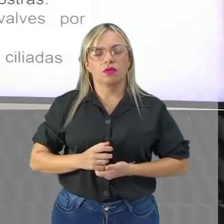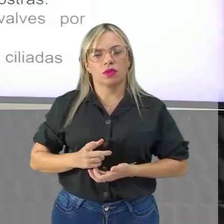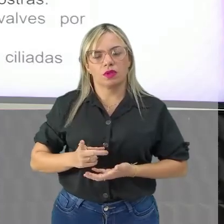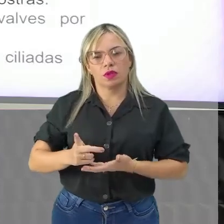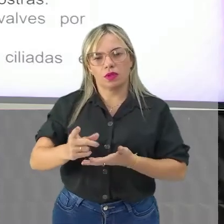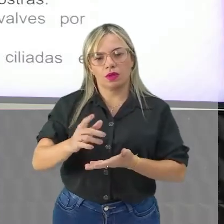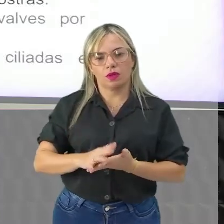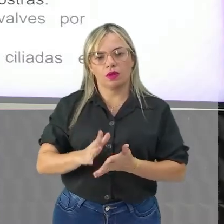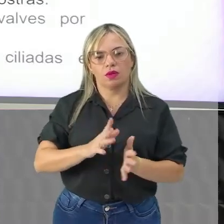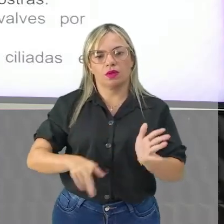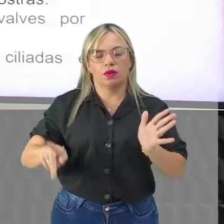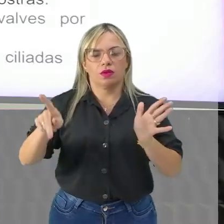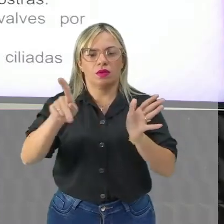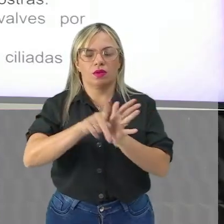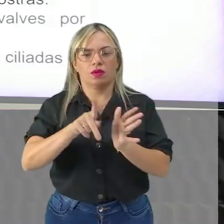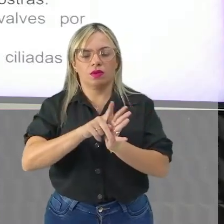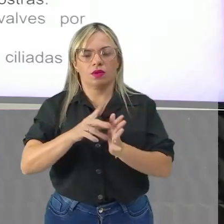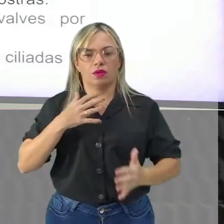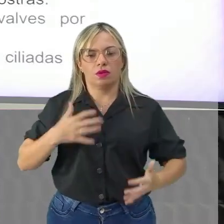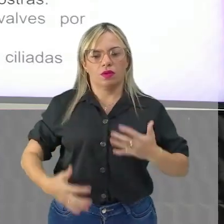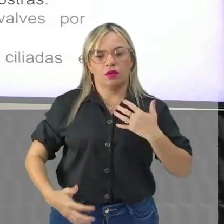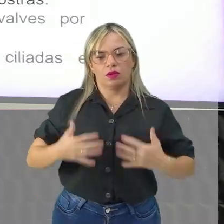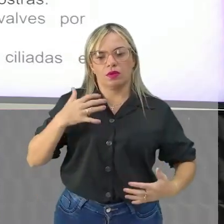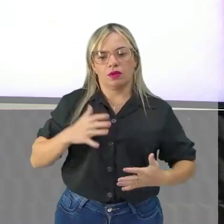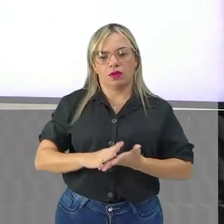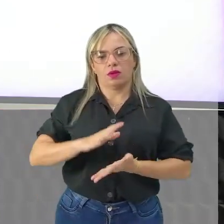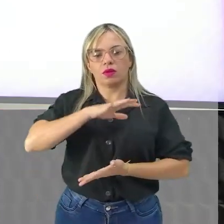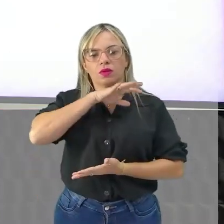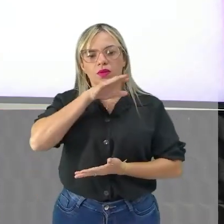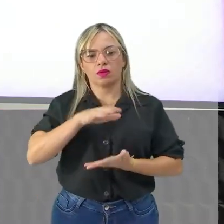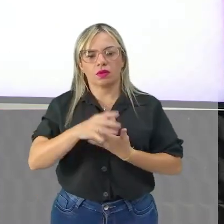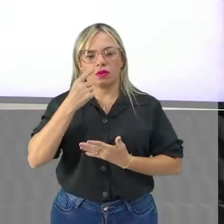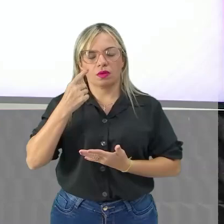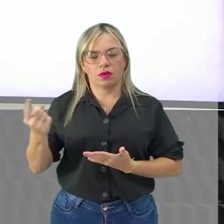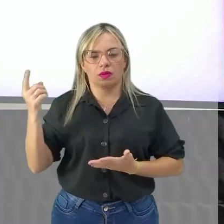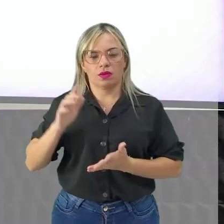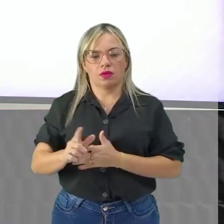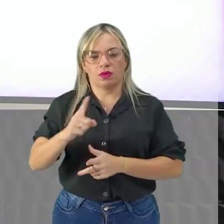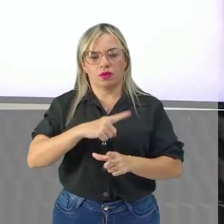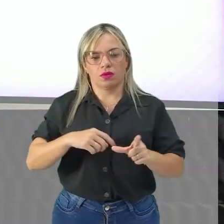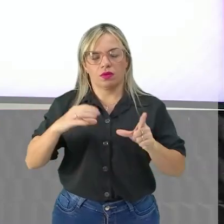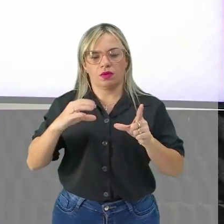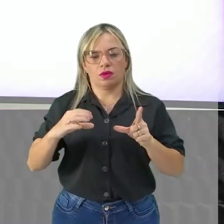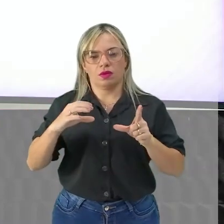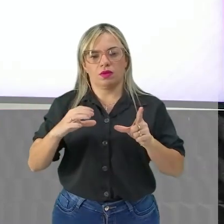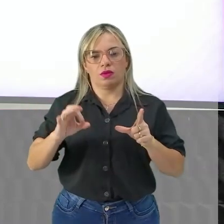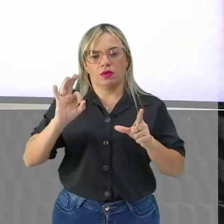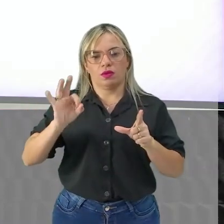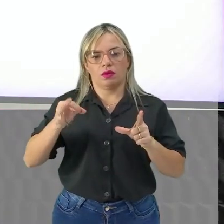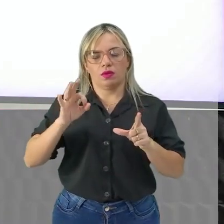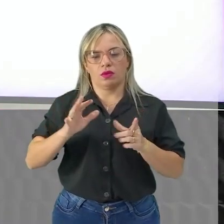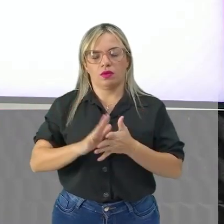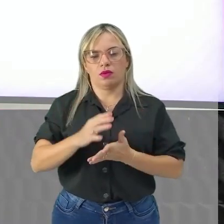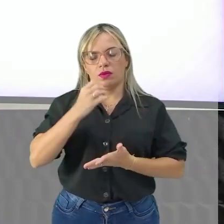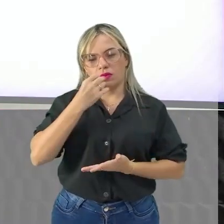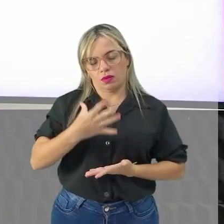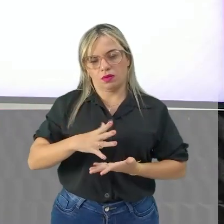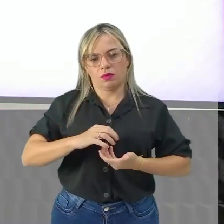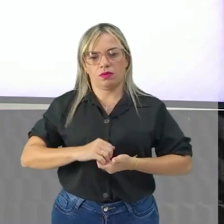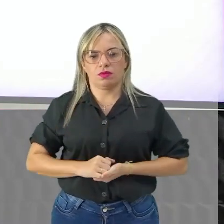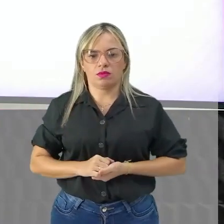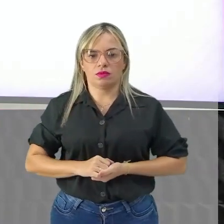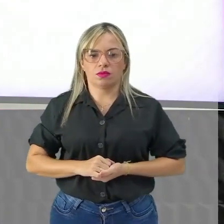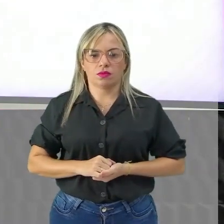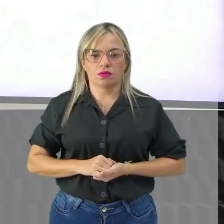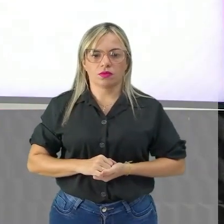e nele, né, no próprio corpo do animal, né? Então, as 3 alternativas estão corretas, tá bom? As 3